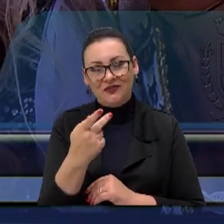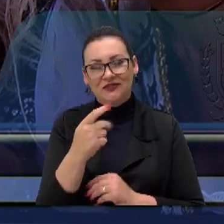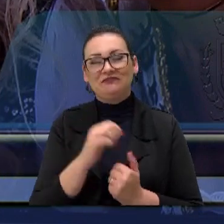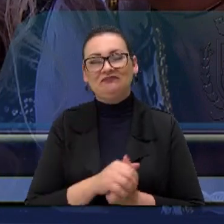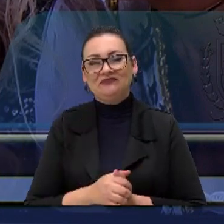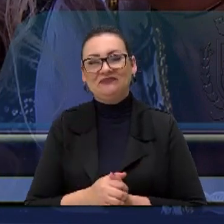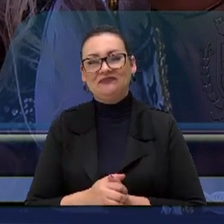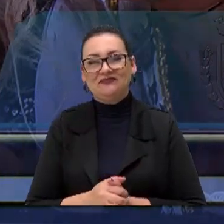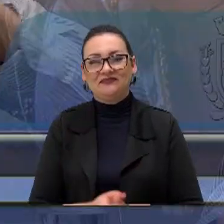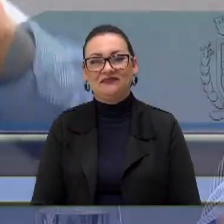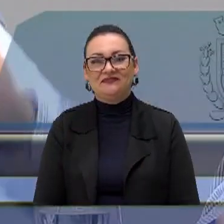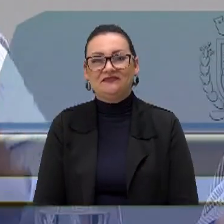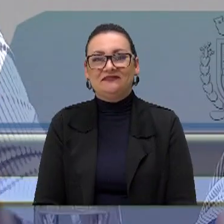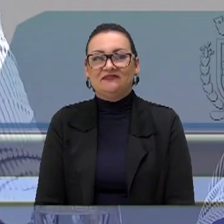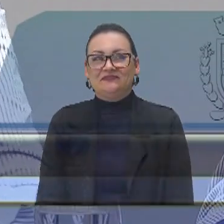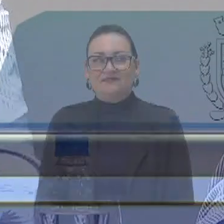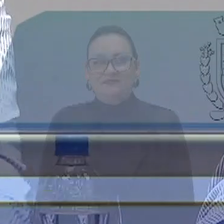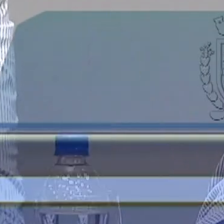a respeito.